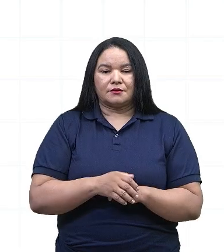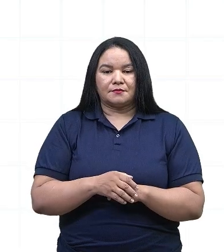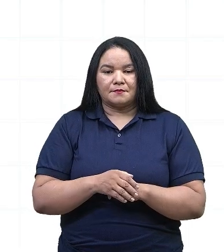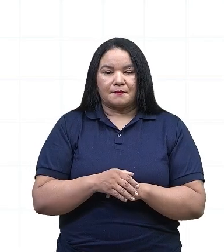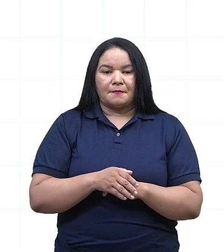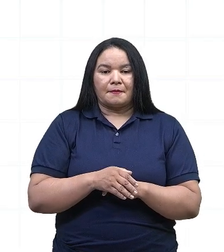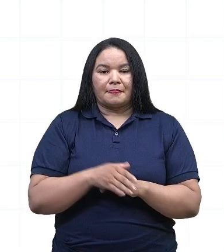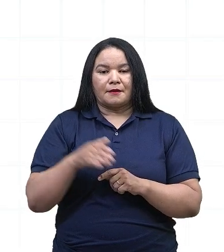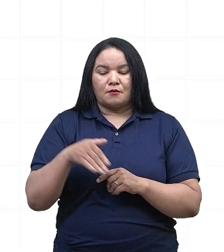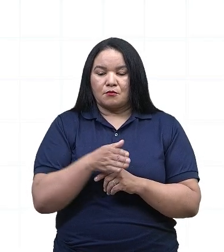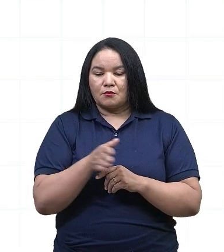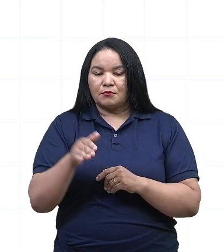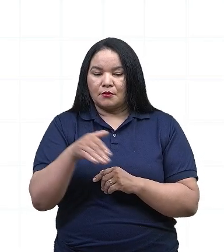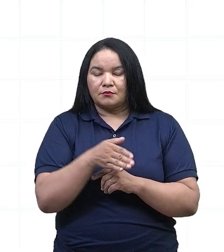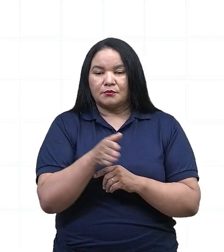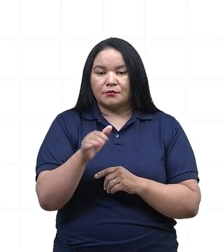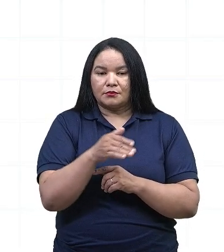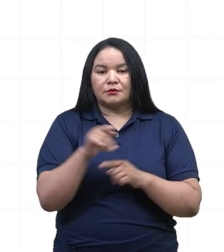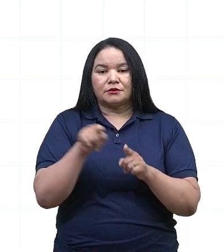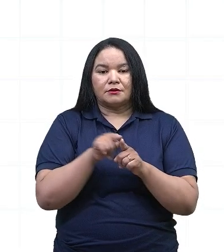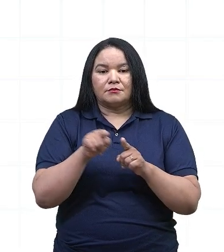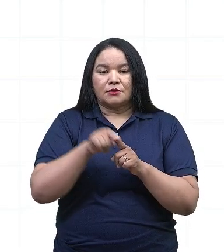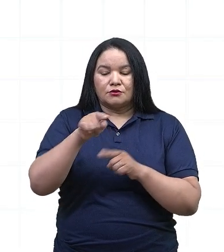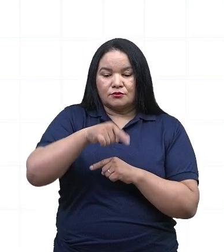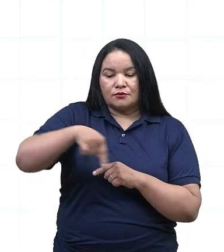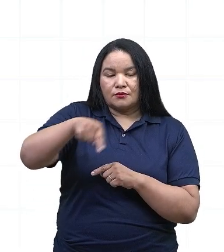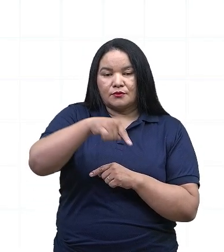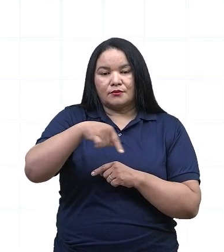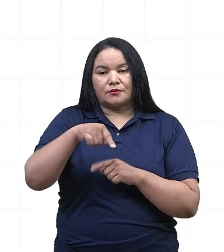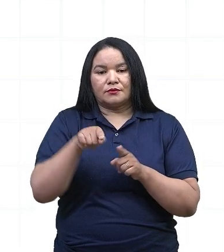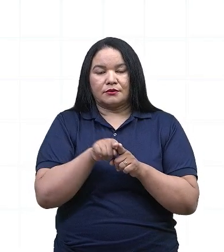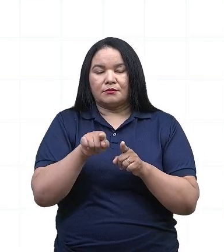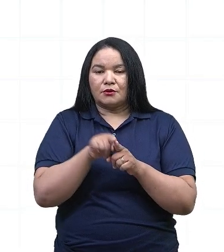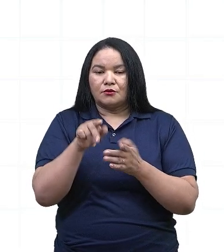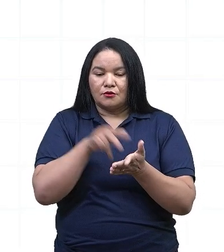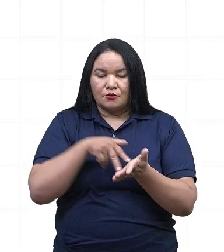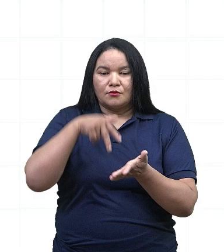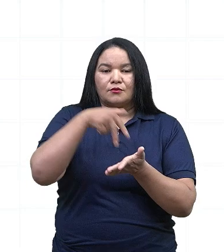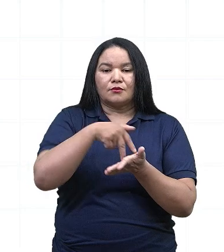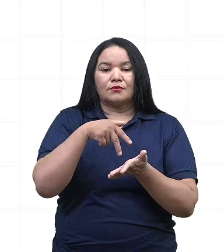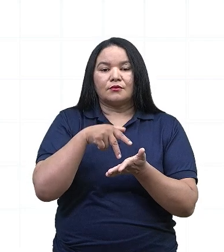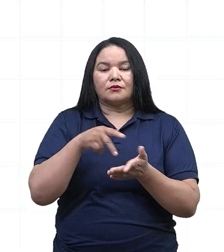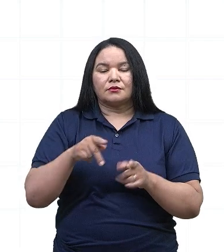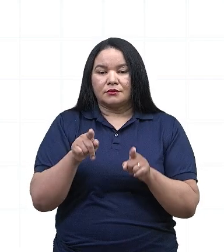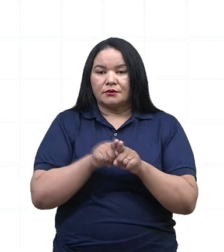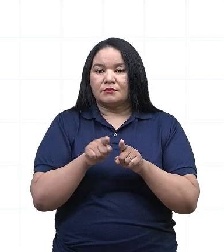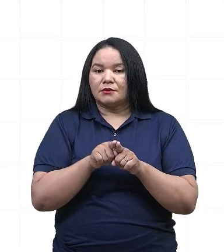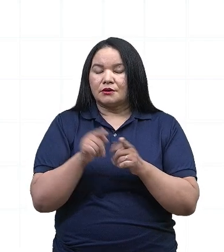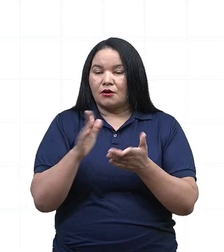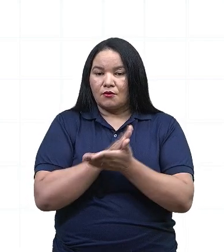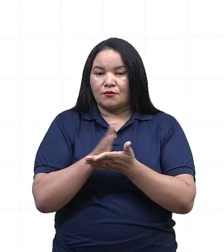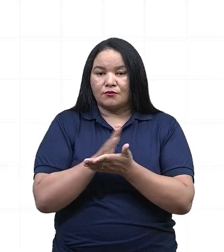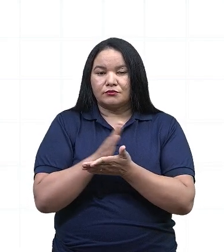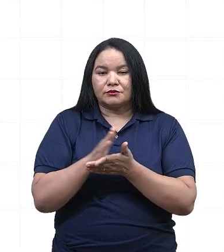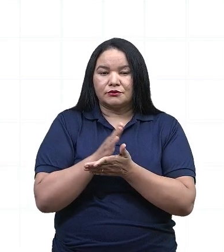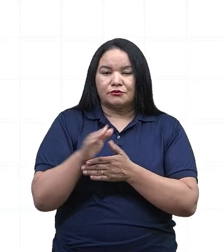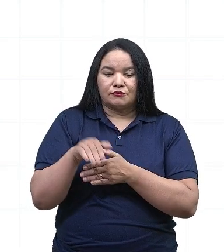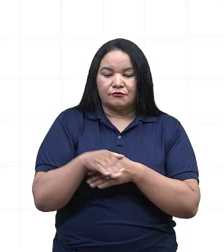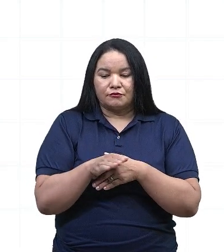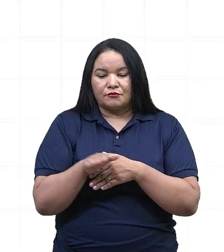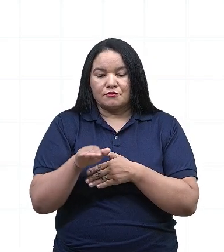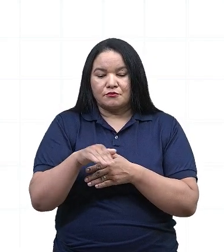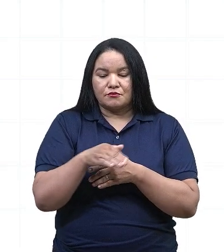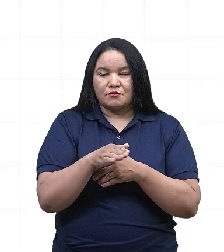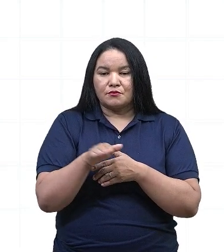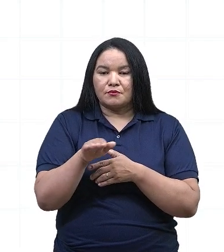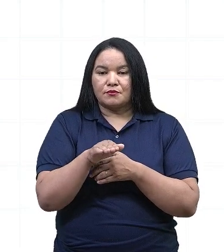manobras cruzadas, os giros, os saltos, tá bom? Os atletas vão ali deslizando de cones